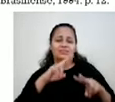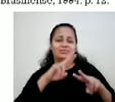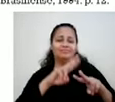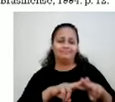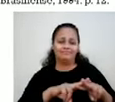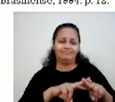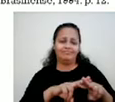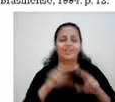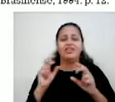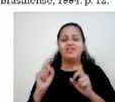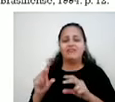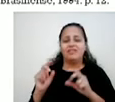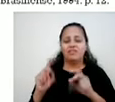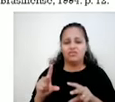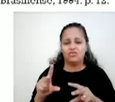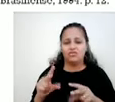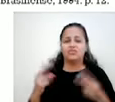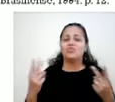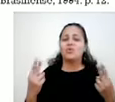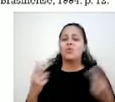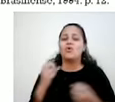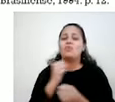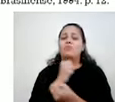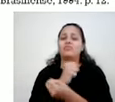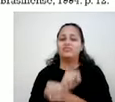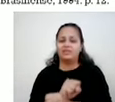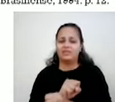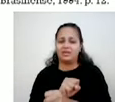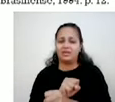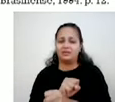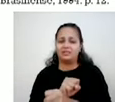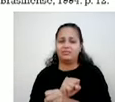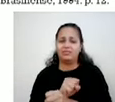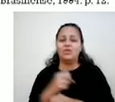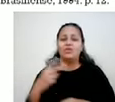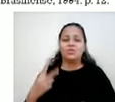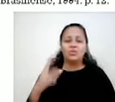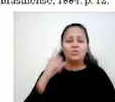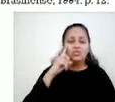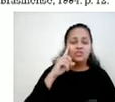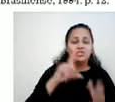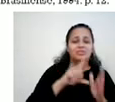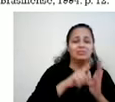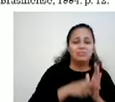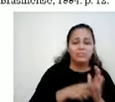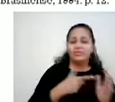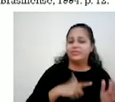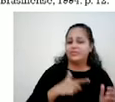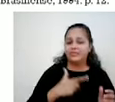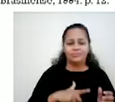escravos. 2 dias depois, não havia sequer um muçulmano em Jerusalém, né?